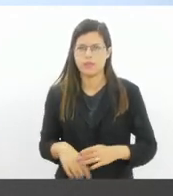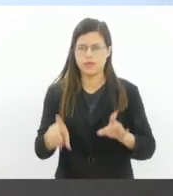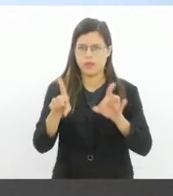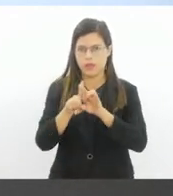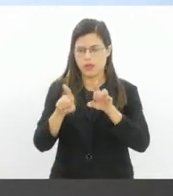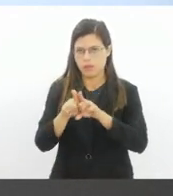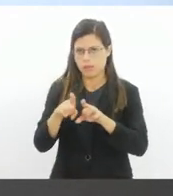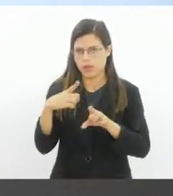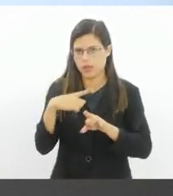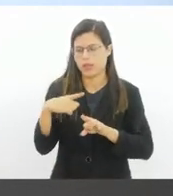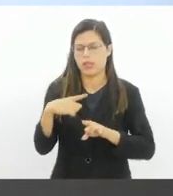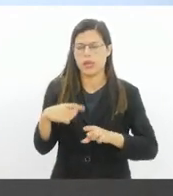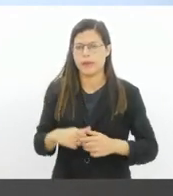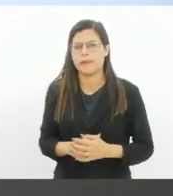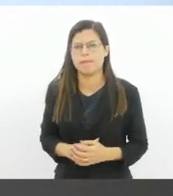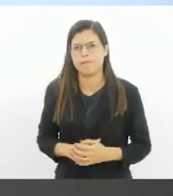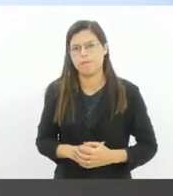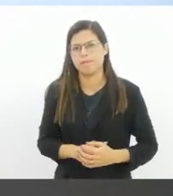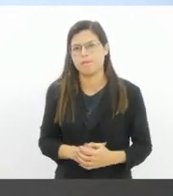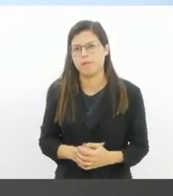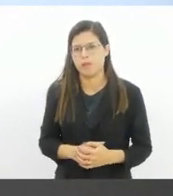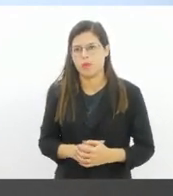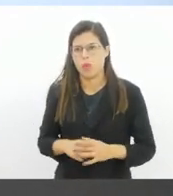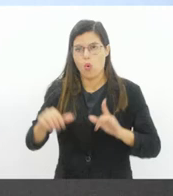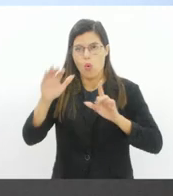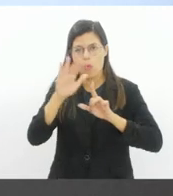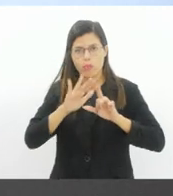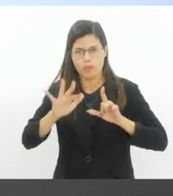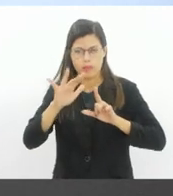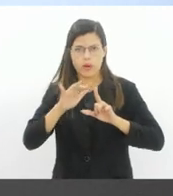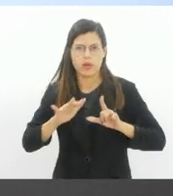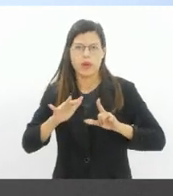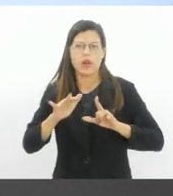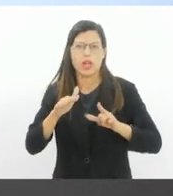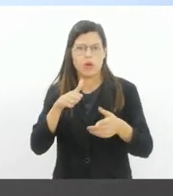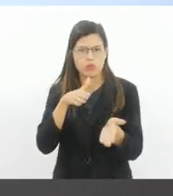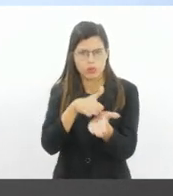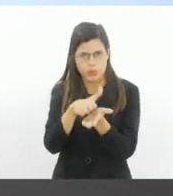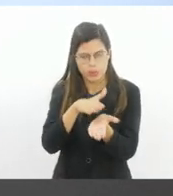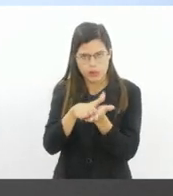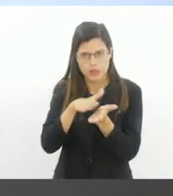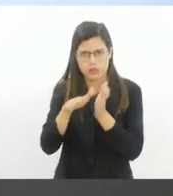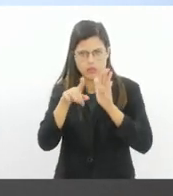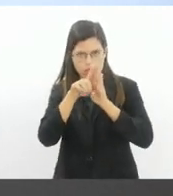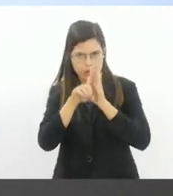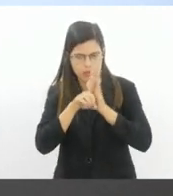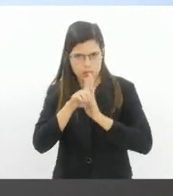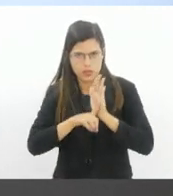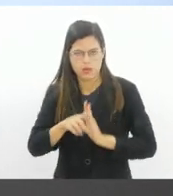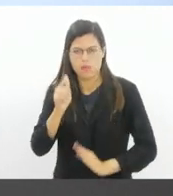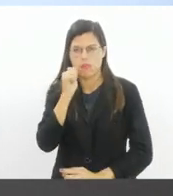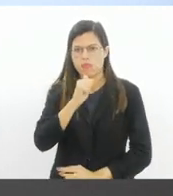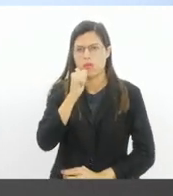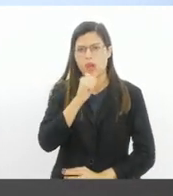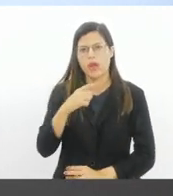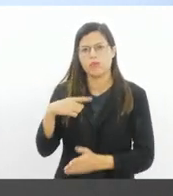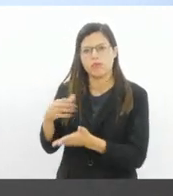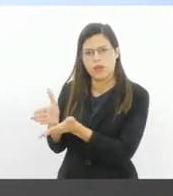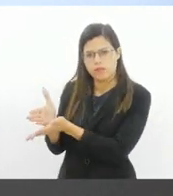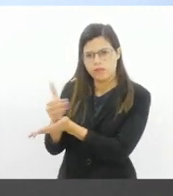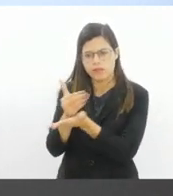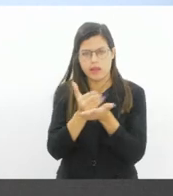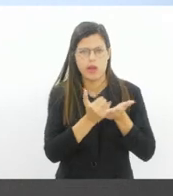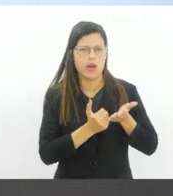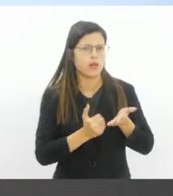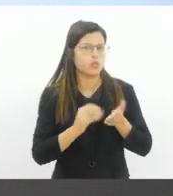nós temos o próprio painel do dossiê Mulher, que traz os dados, né? Todas as